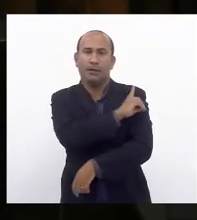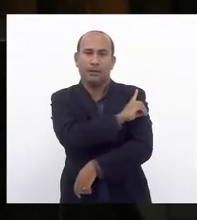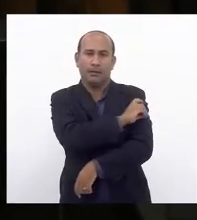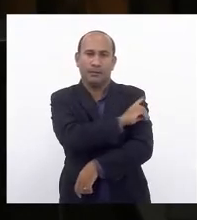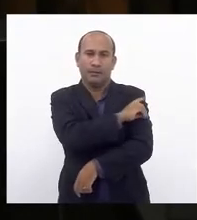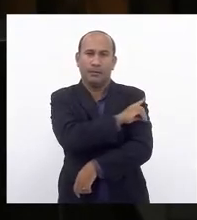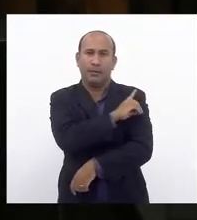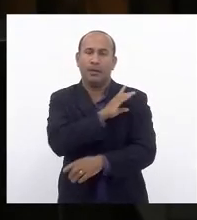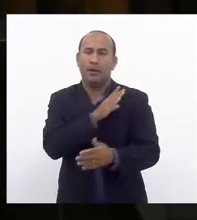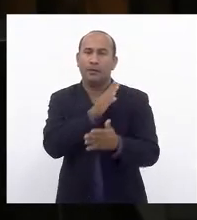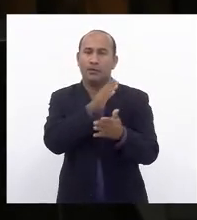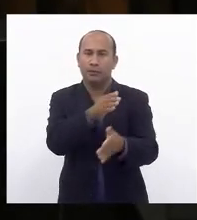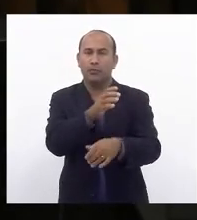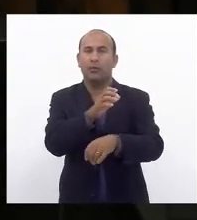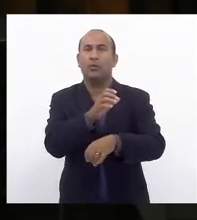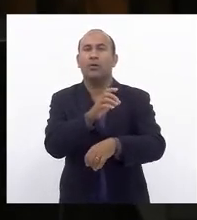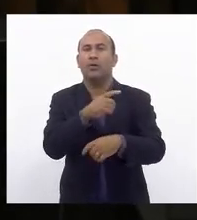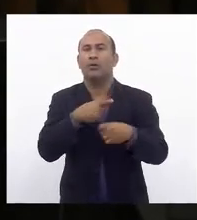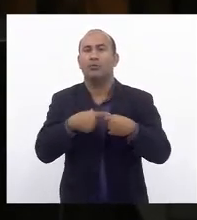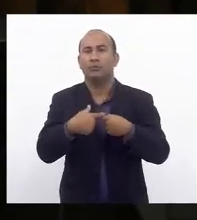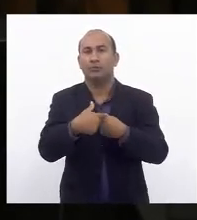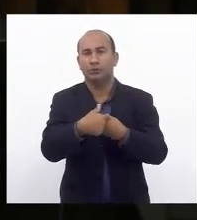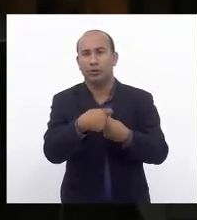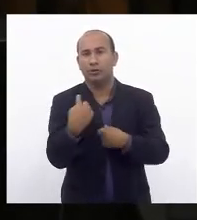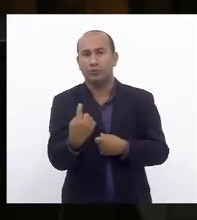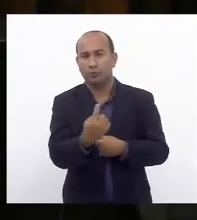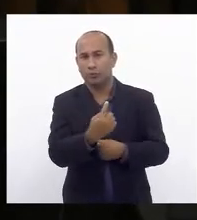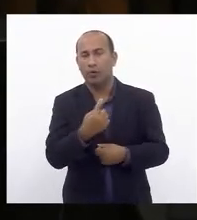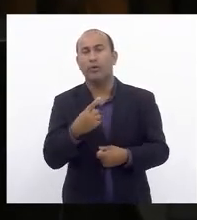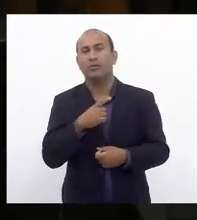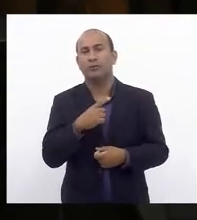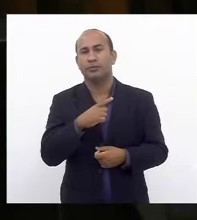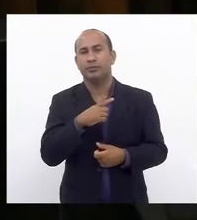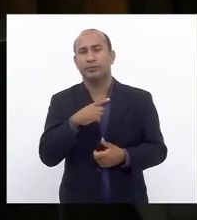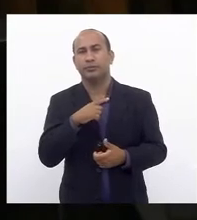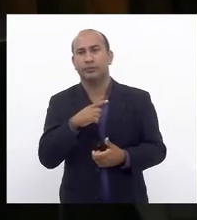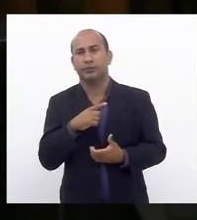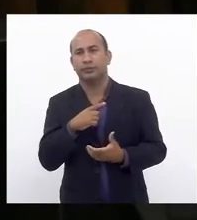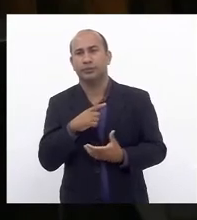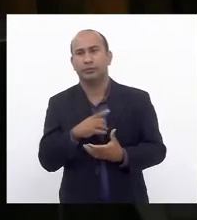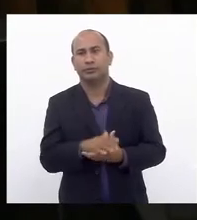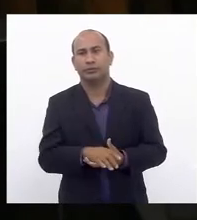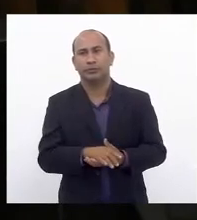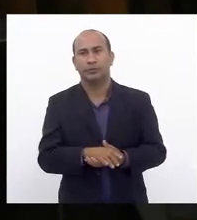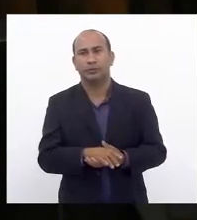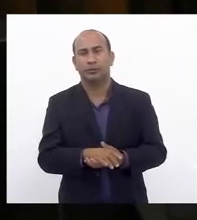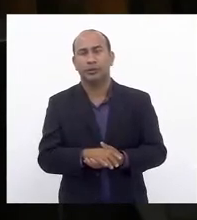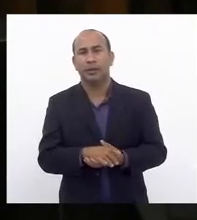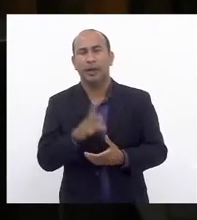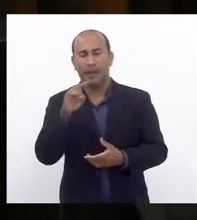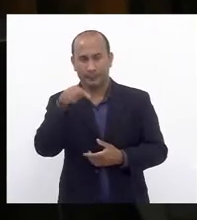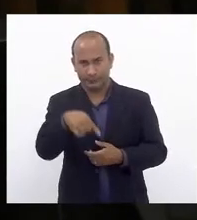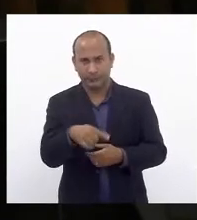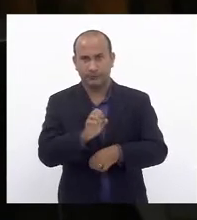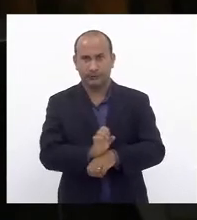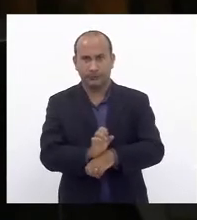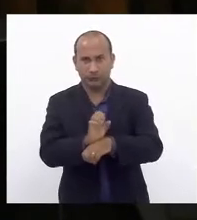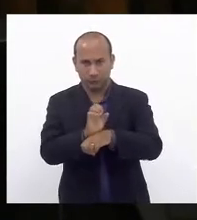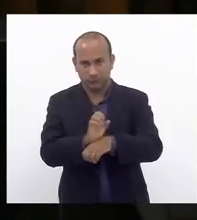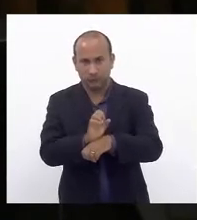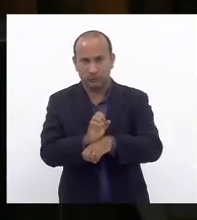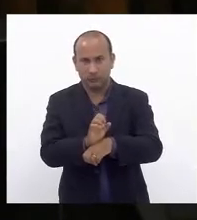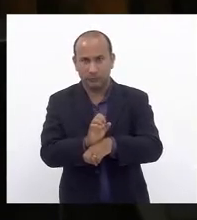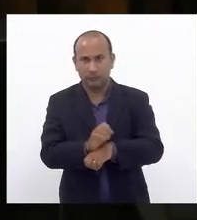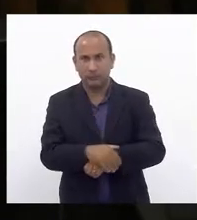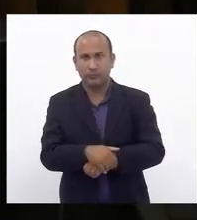no município, nós tínhamos, né, aqui no Estado